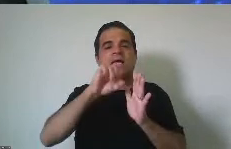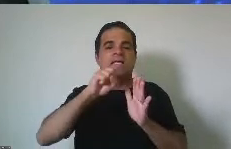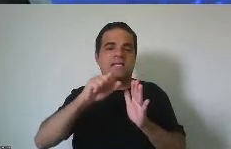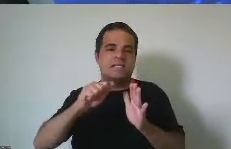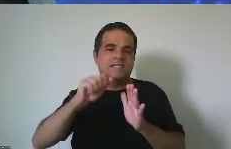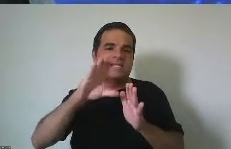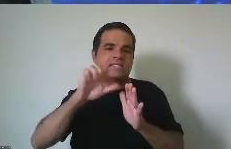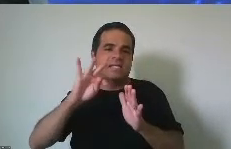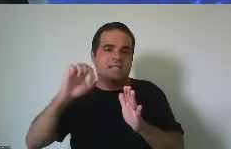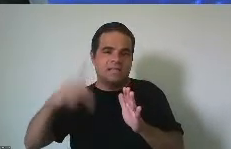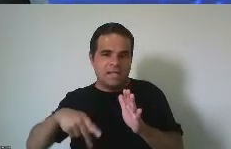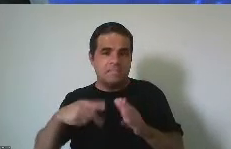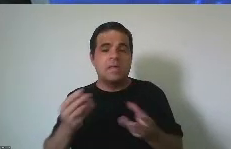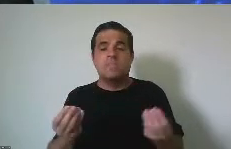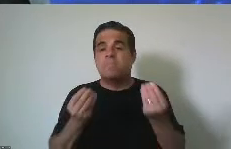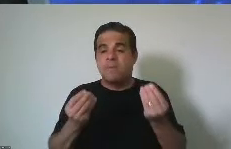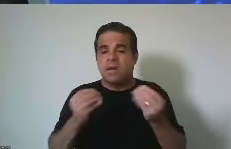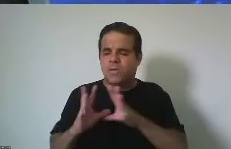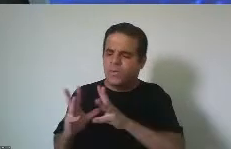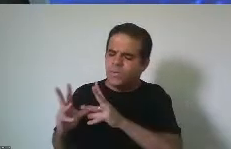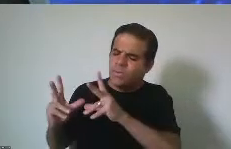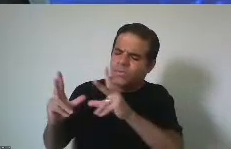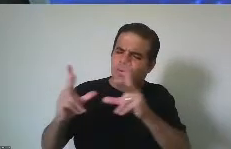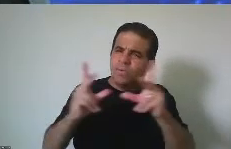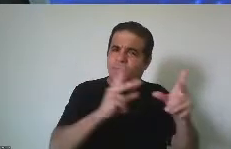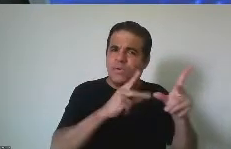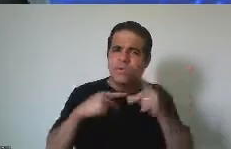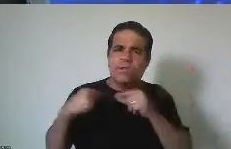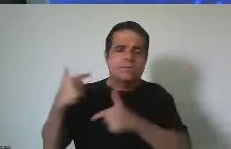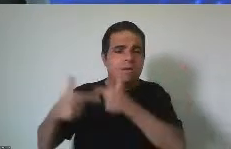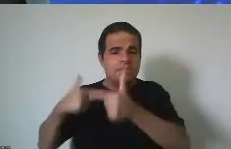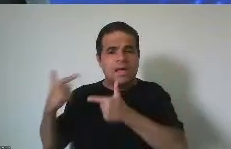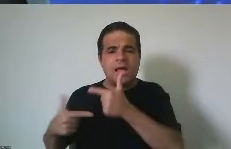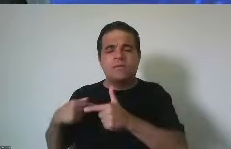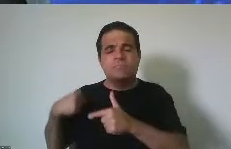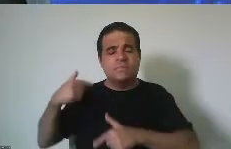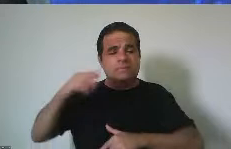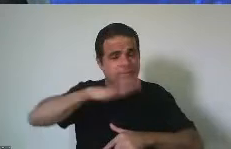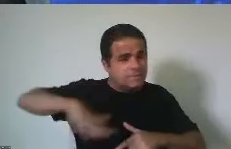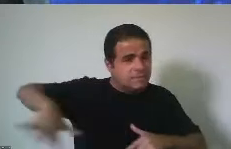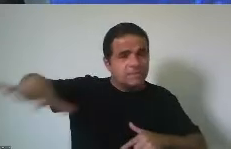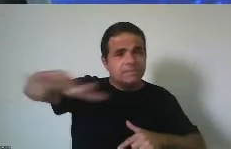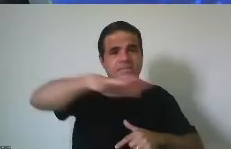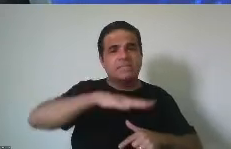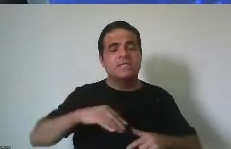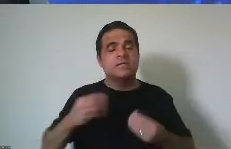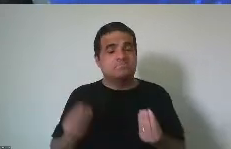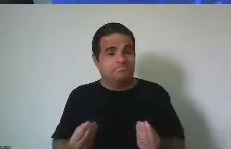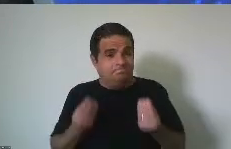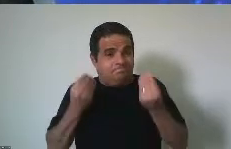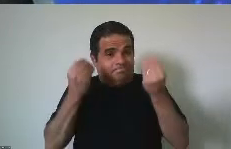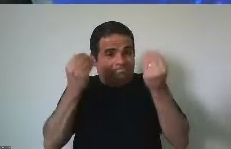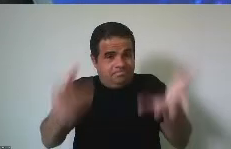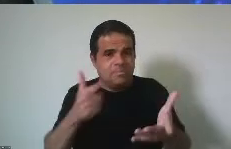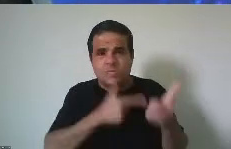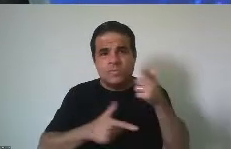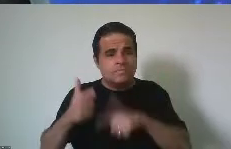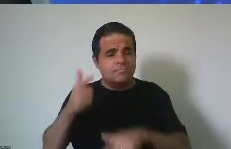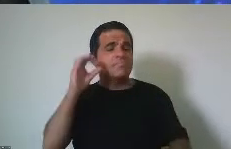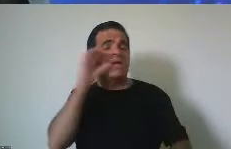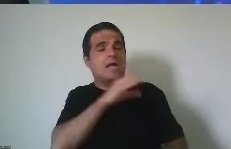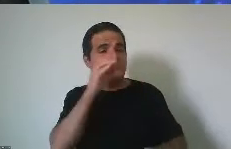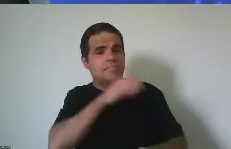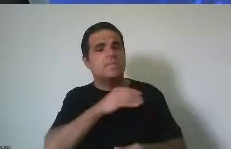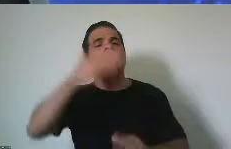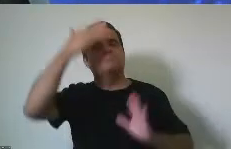que com tudo isso que nós estamos fazendo realmente consigamos trazer a rap e a